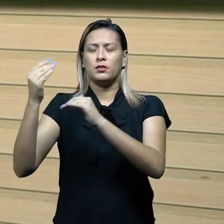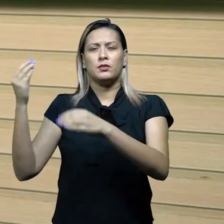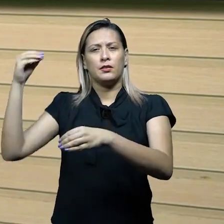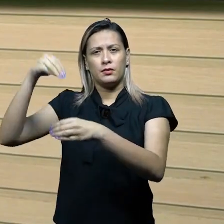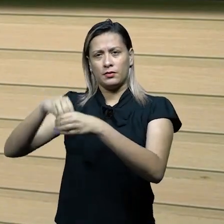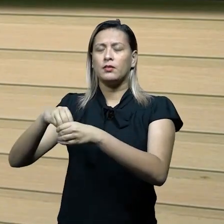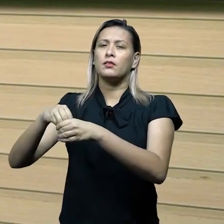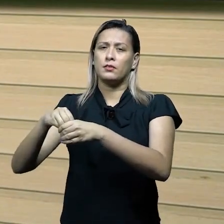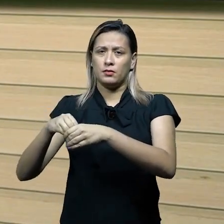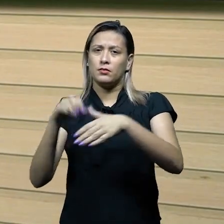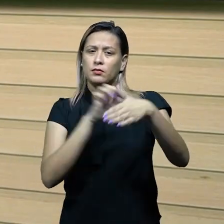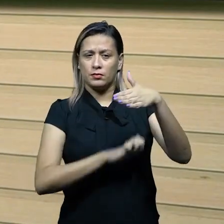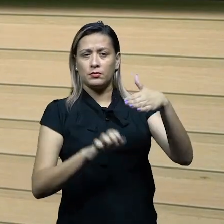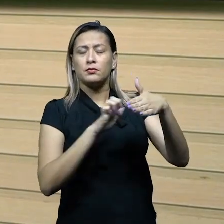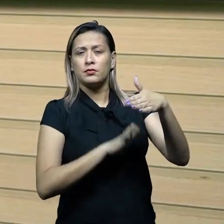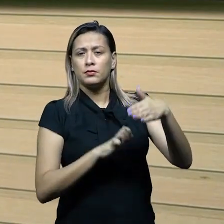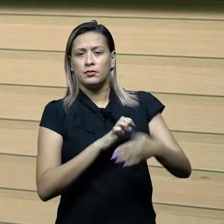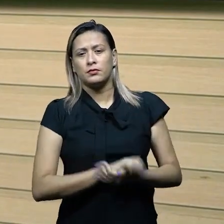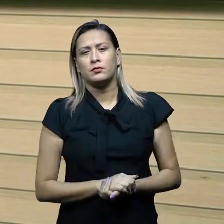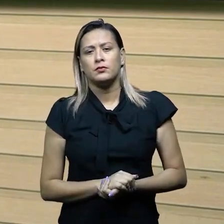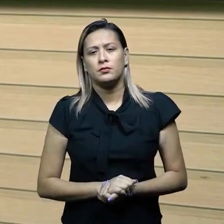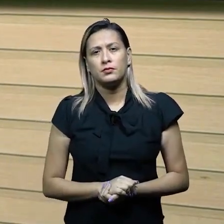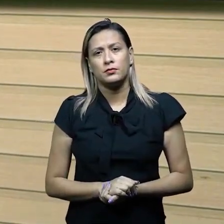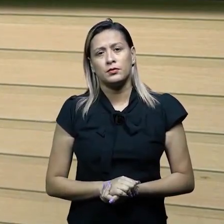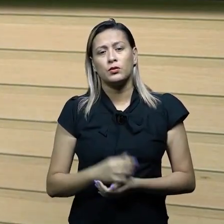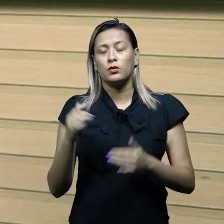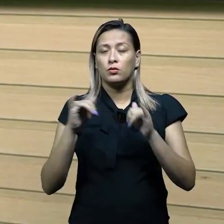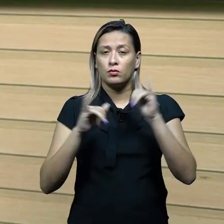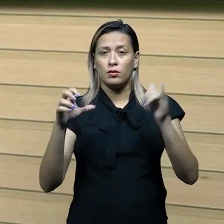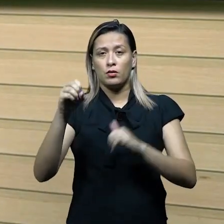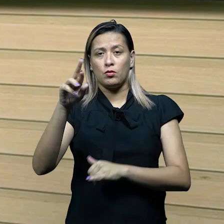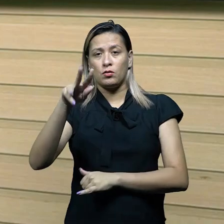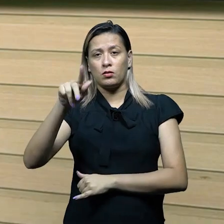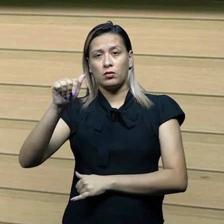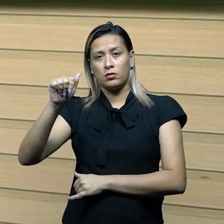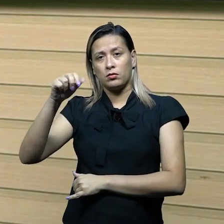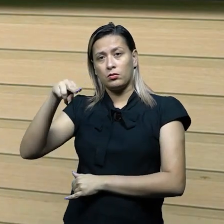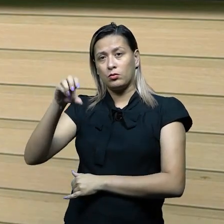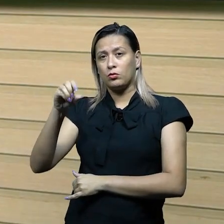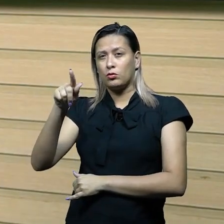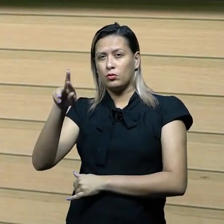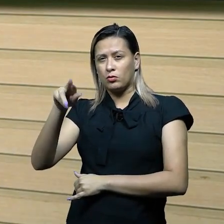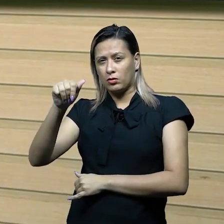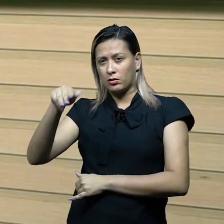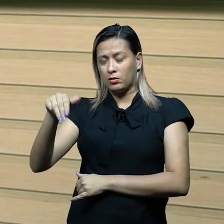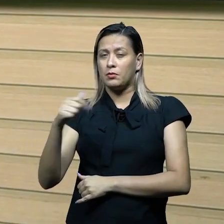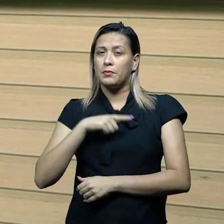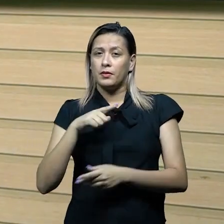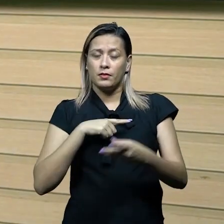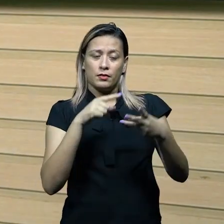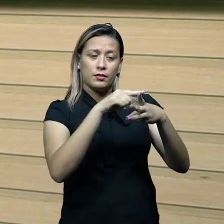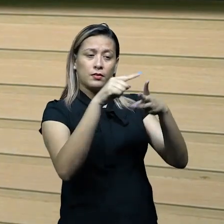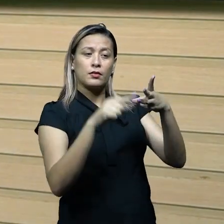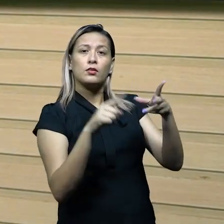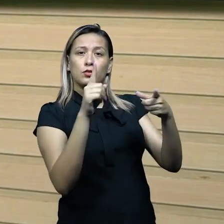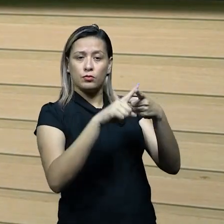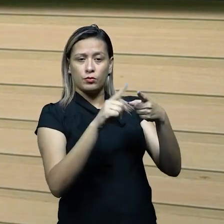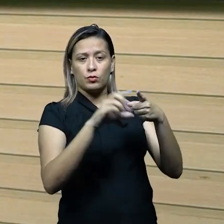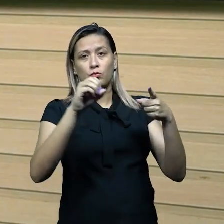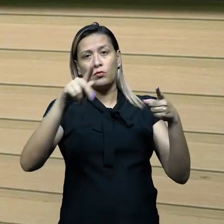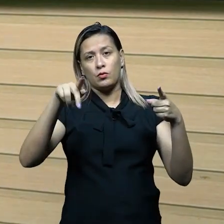dentro da empresa, mexer no organograma da empresa. Lembrando que quando eu falo em organograma da empresa, a empresa ela tem 3 níveis, o